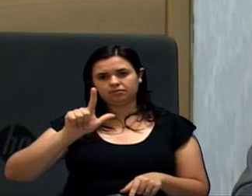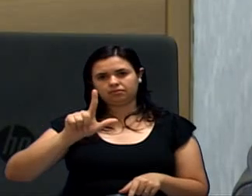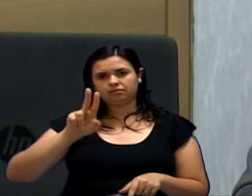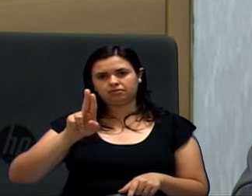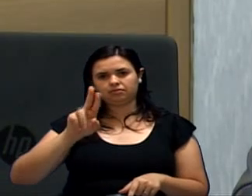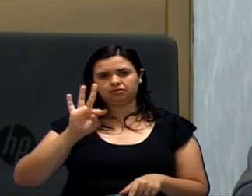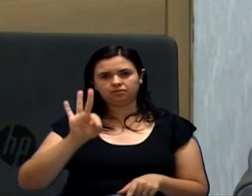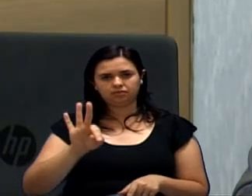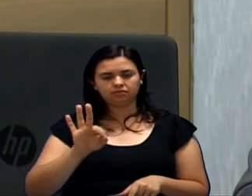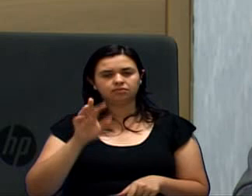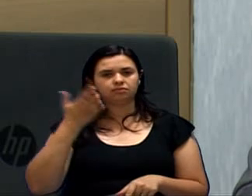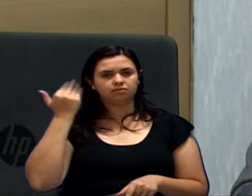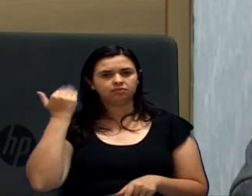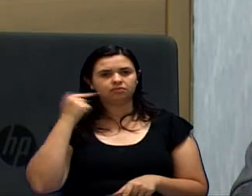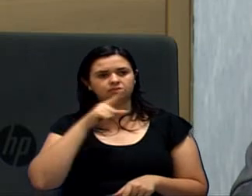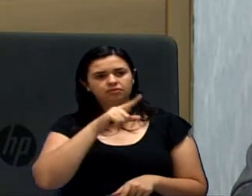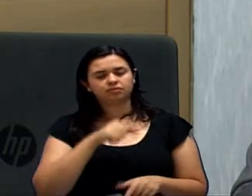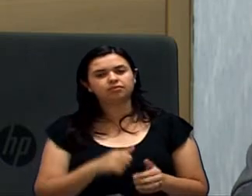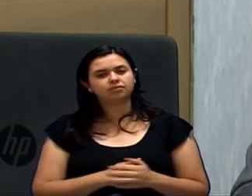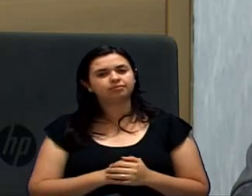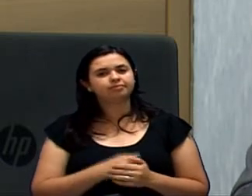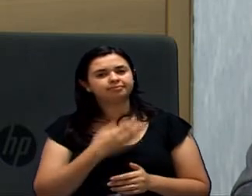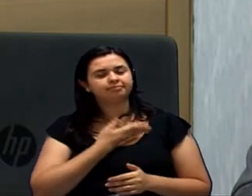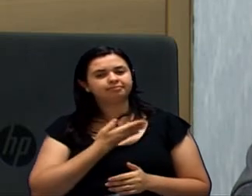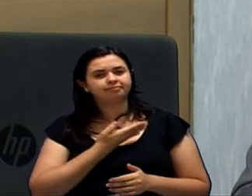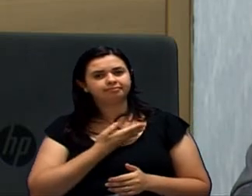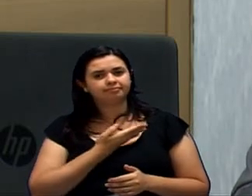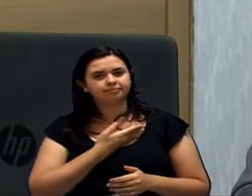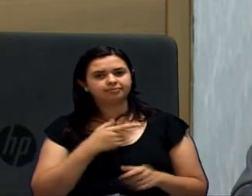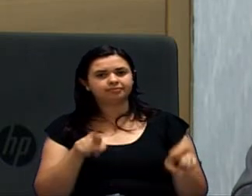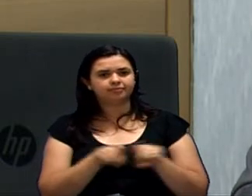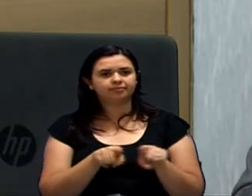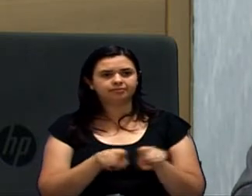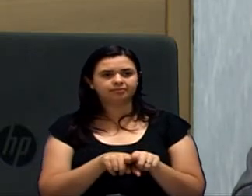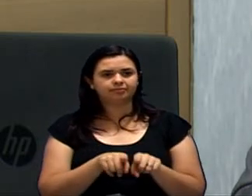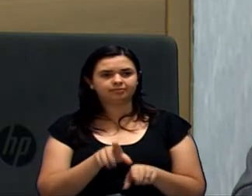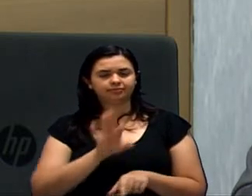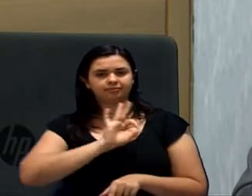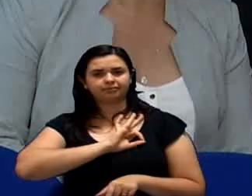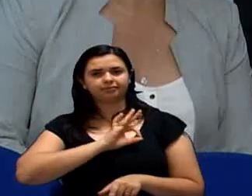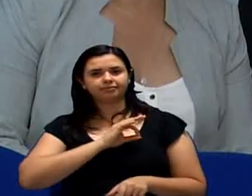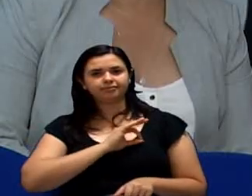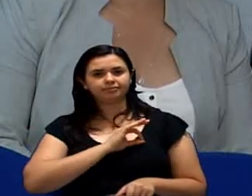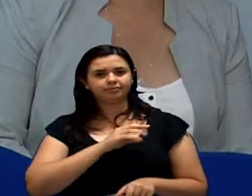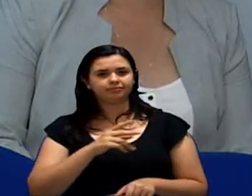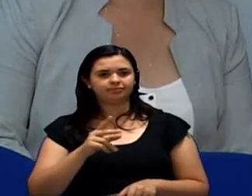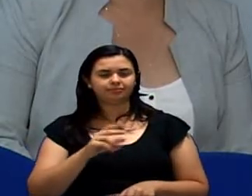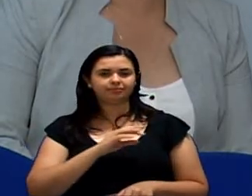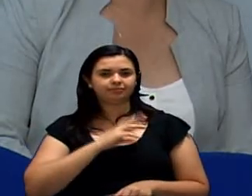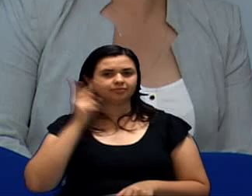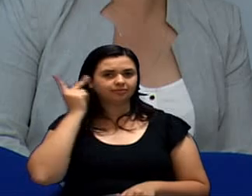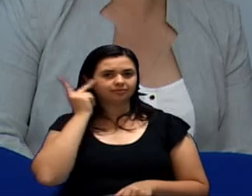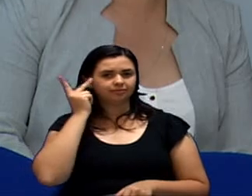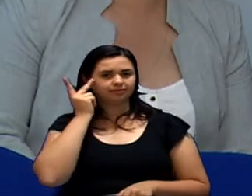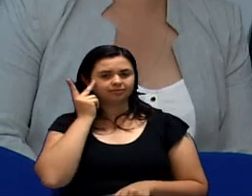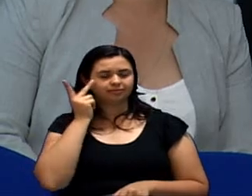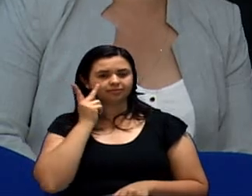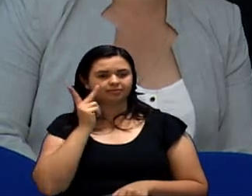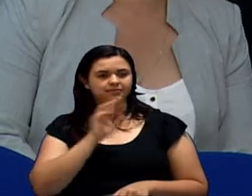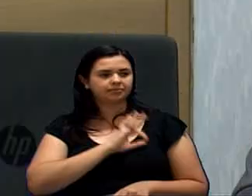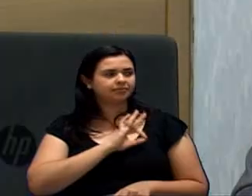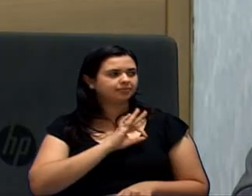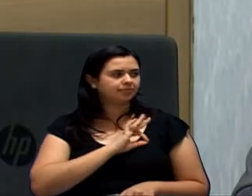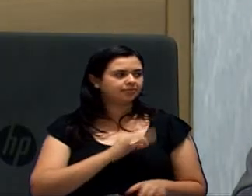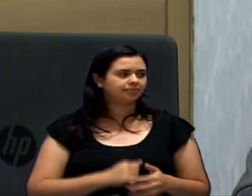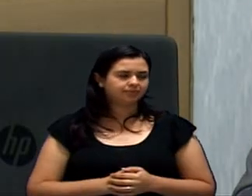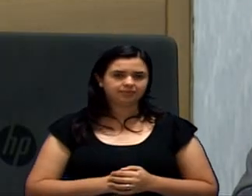marcando presença aqui com a gente, né, Maluf? Nosso amigo lá, o seu Paulino, né, tá com a camiseta do Manga. Fale mal do Manga ali com o seu Paulino, já, na hora que você